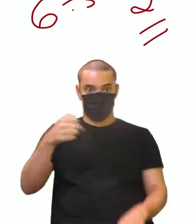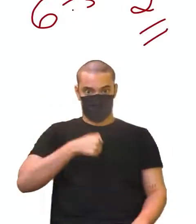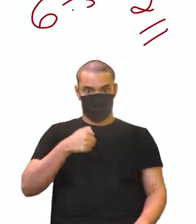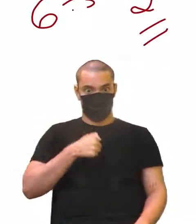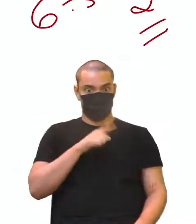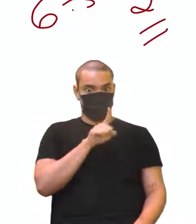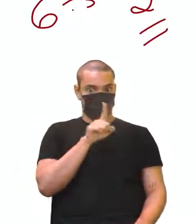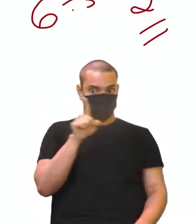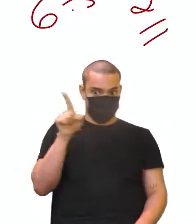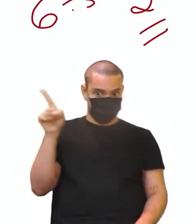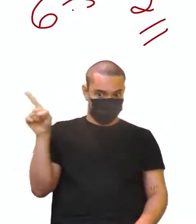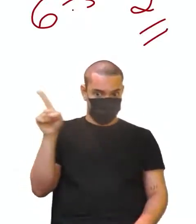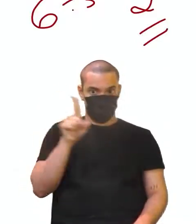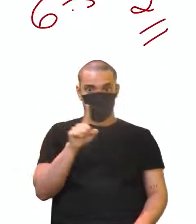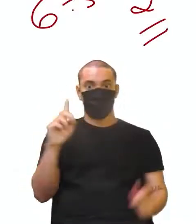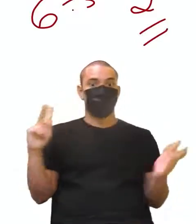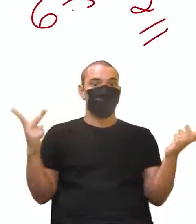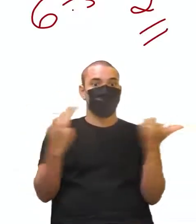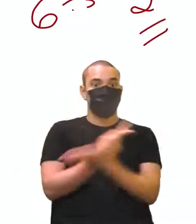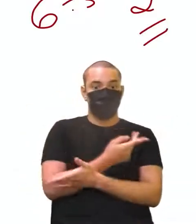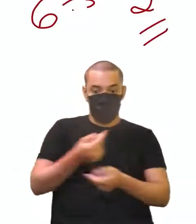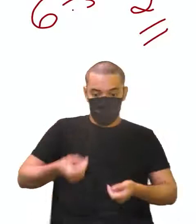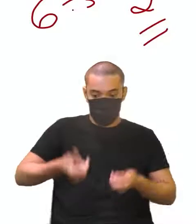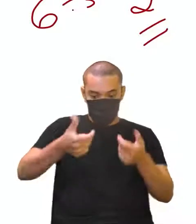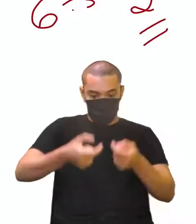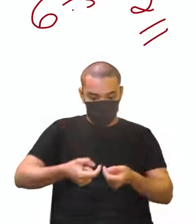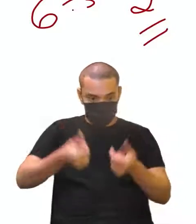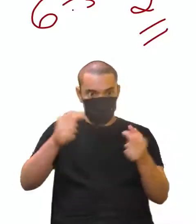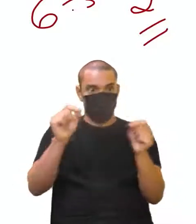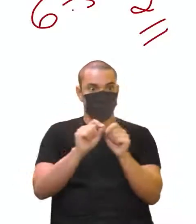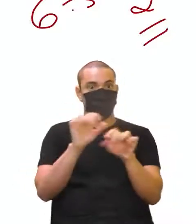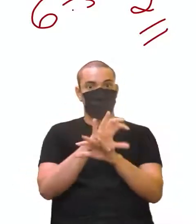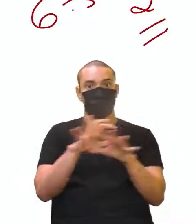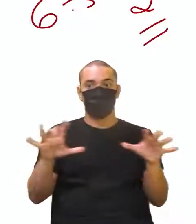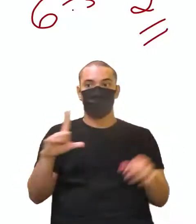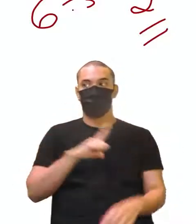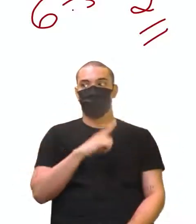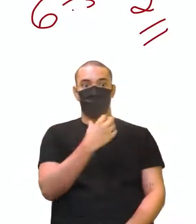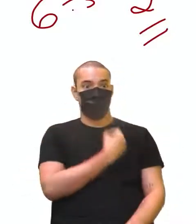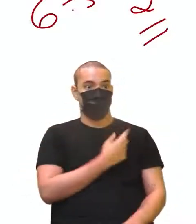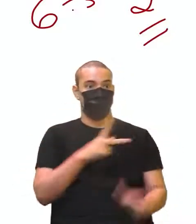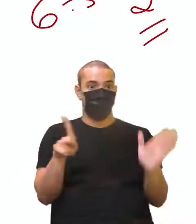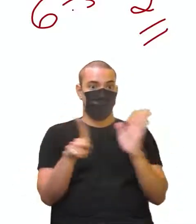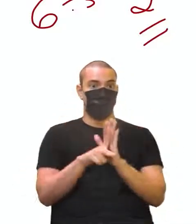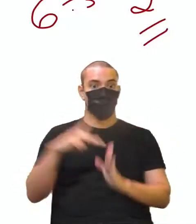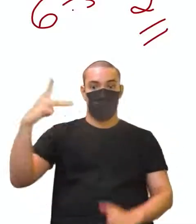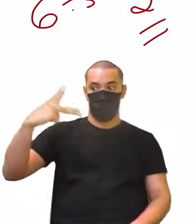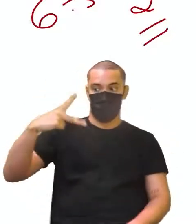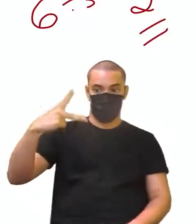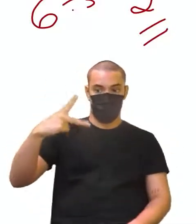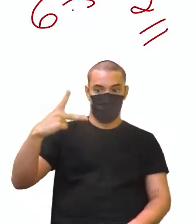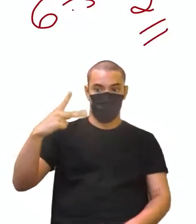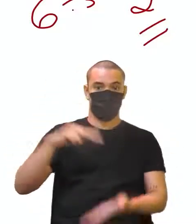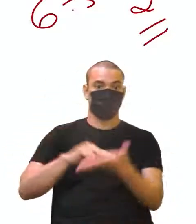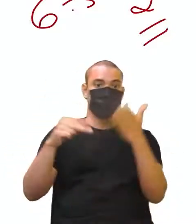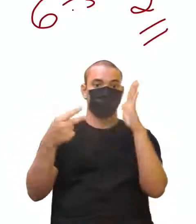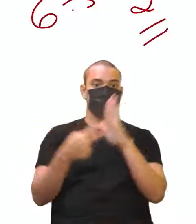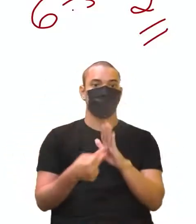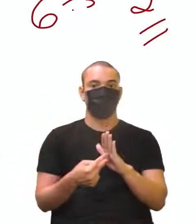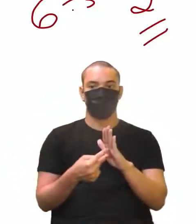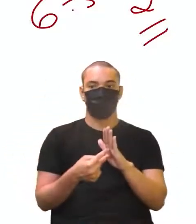nesses eventos, tá? Lançando esses dados, obter os números pares é